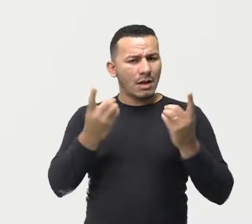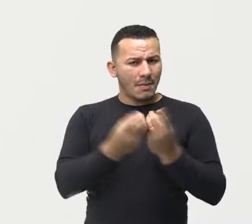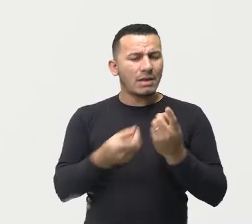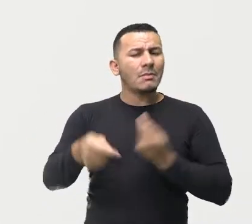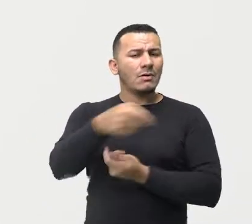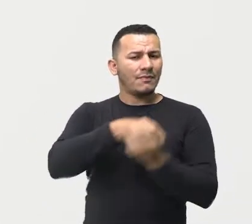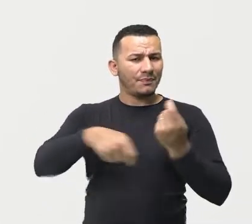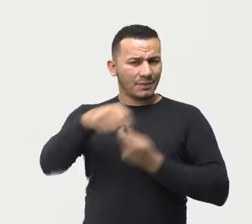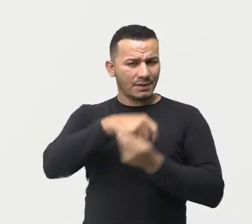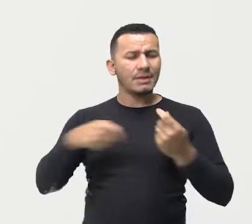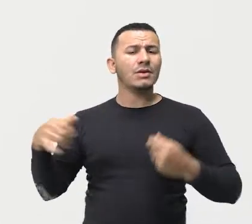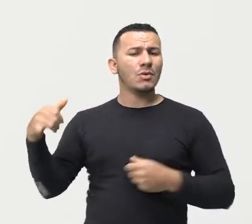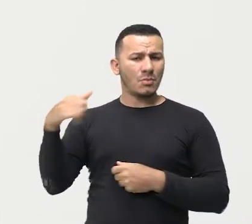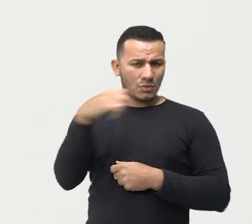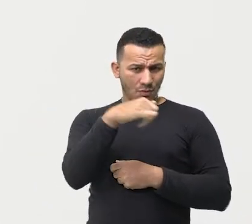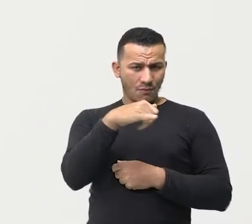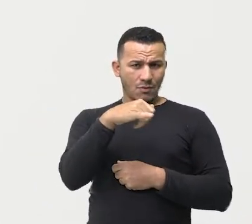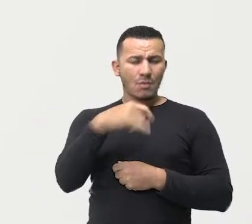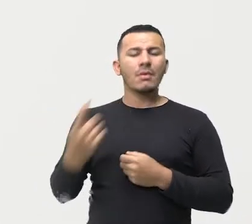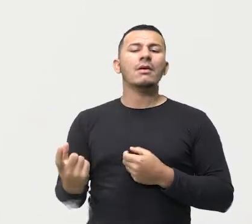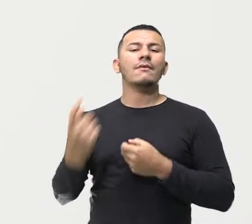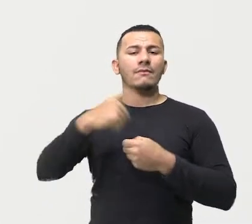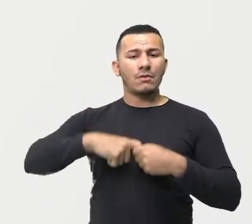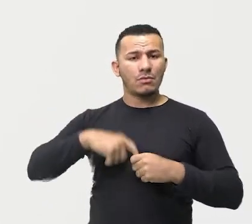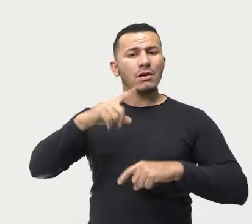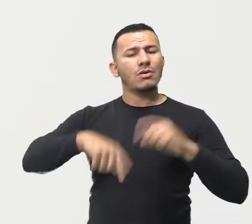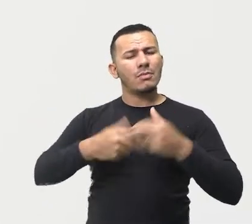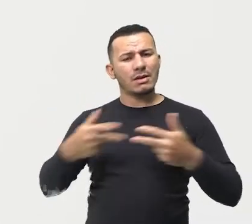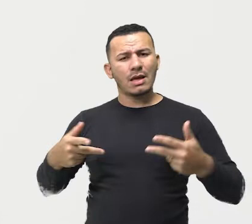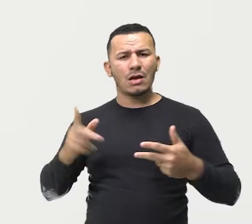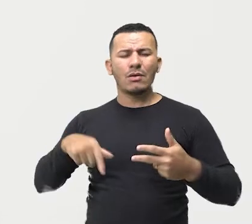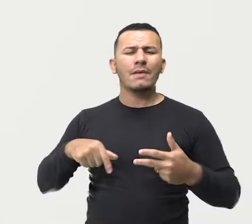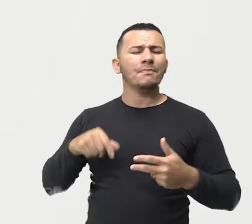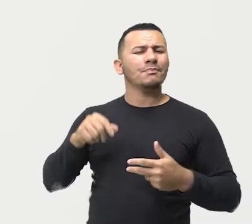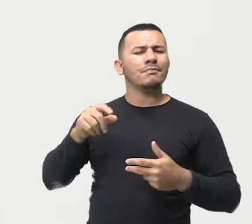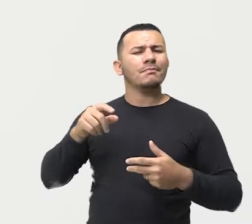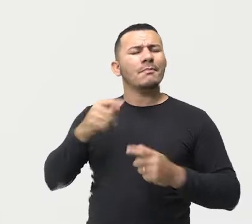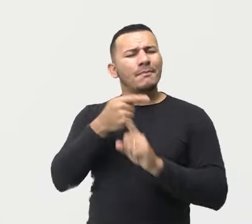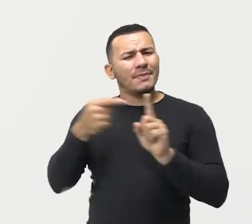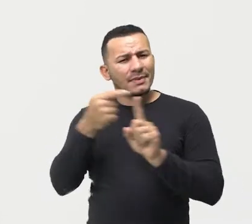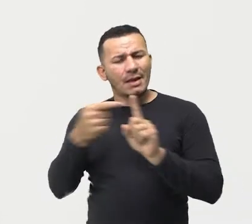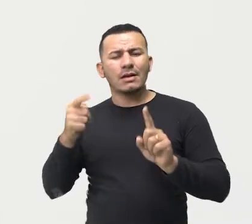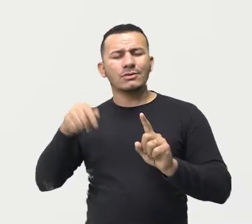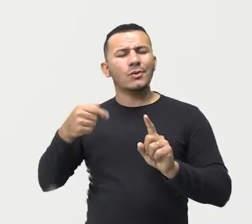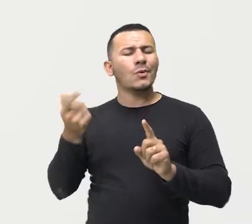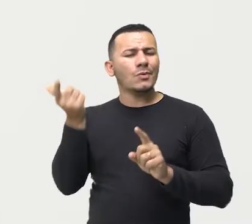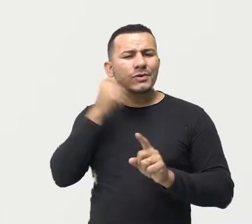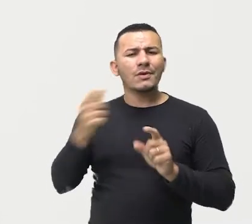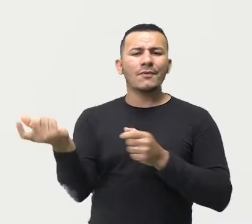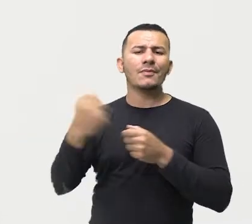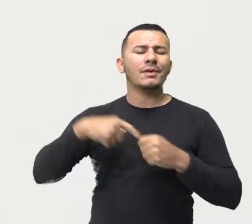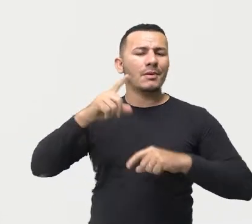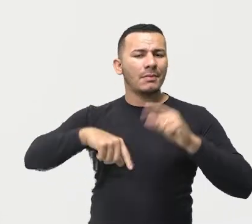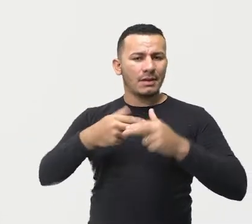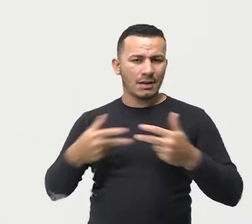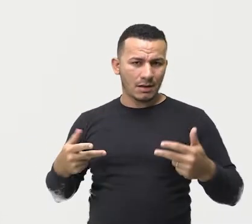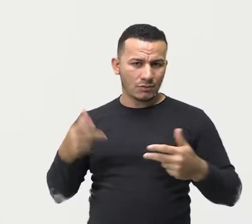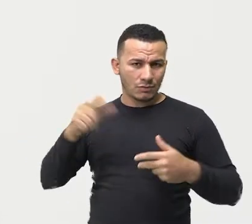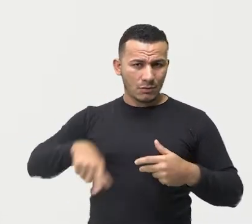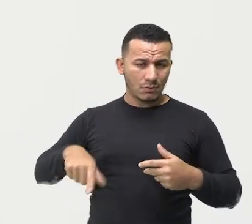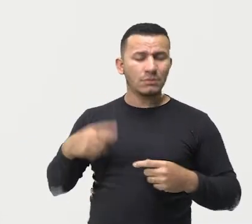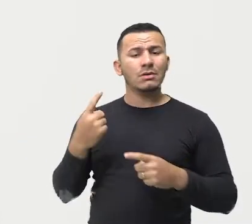de sua empresa para podermos recuperar pelo menos o prejuízo material porque